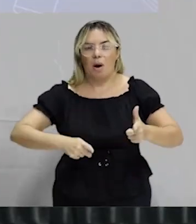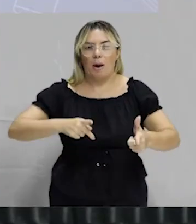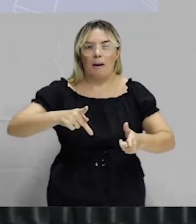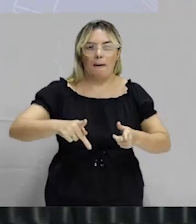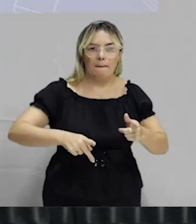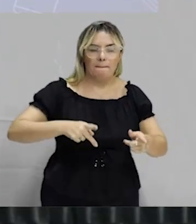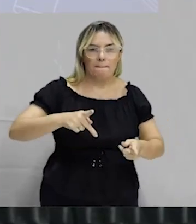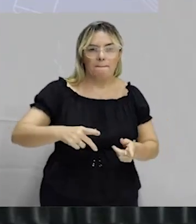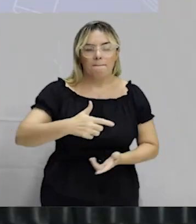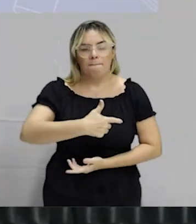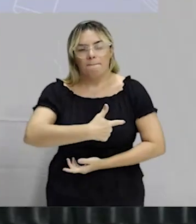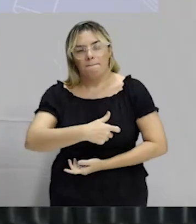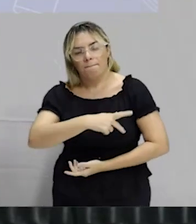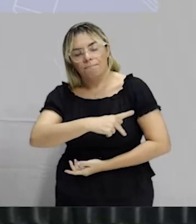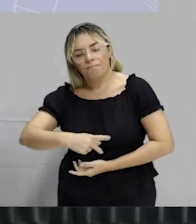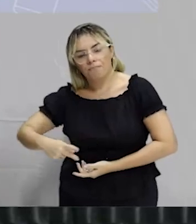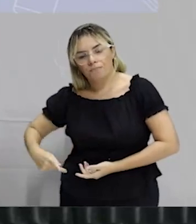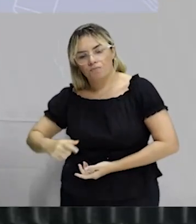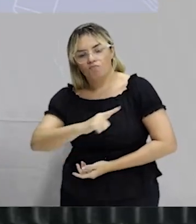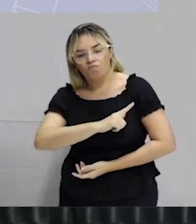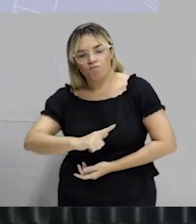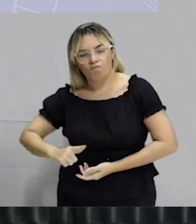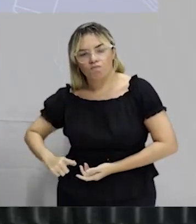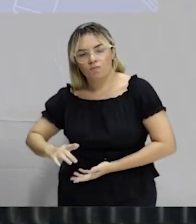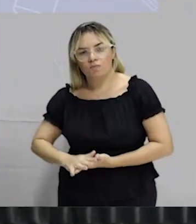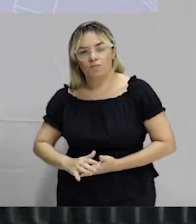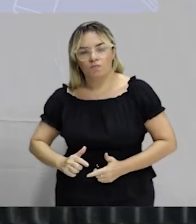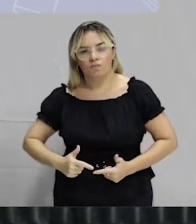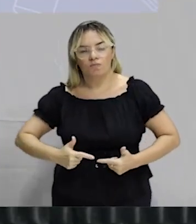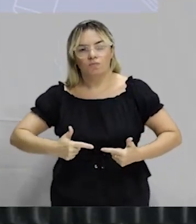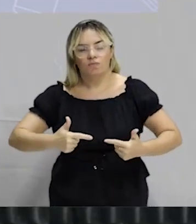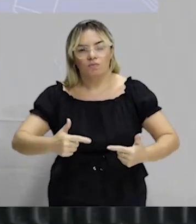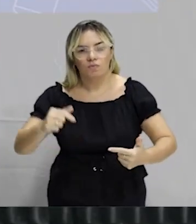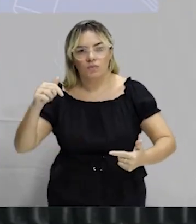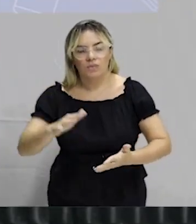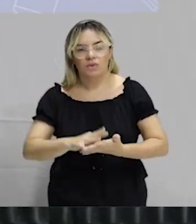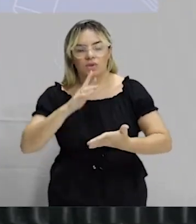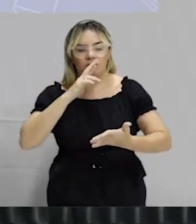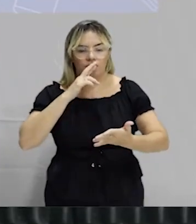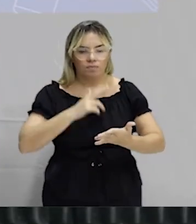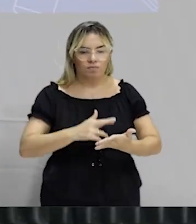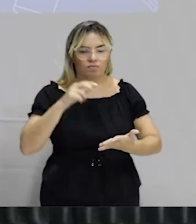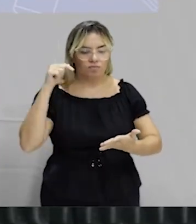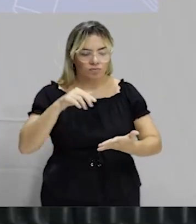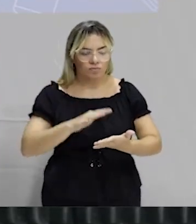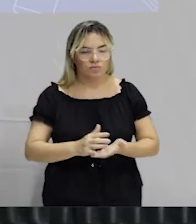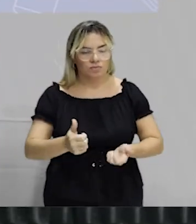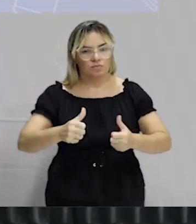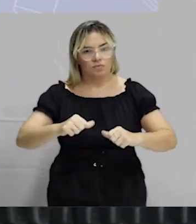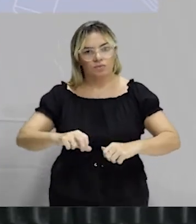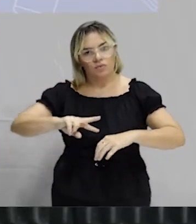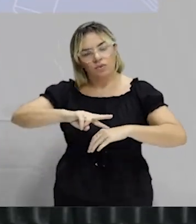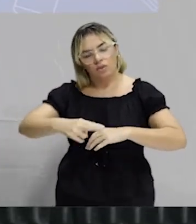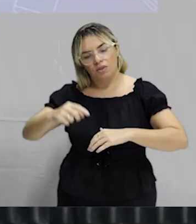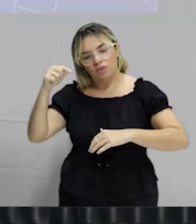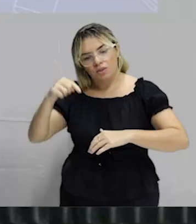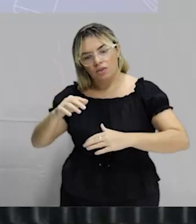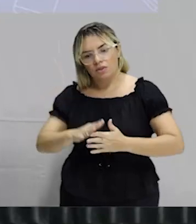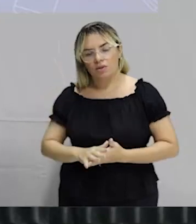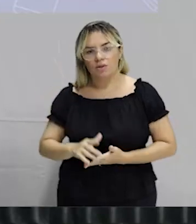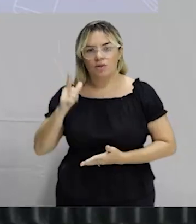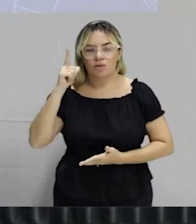Vargas, ele vai assumir numa tentativa de resolver a crise. O que é que ele vai fazer? Ele